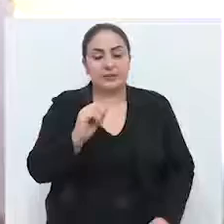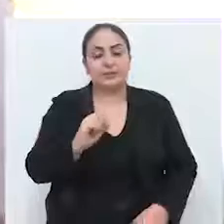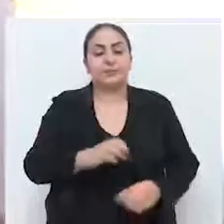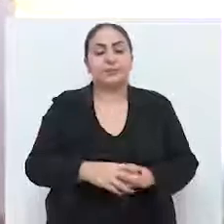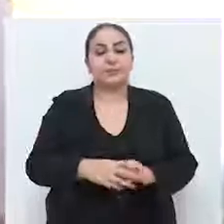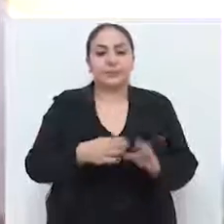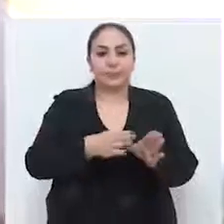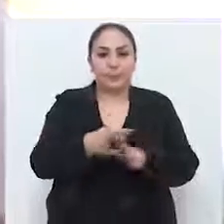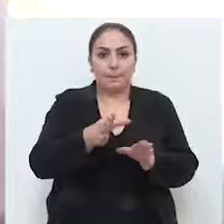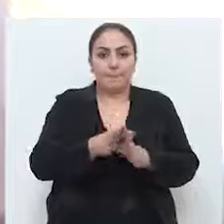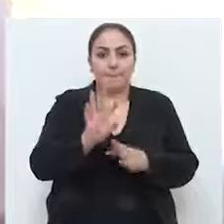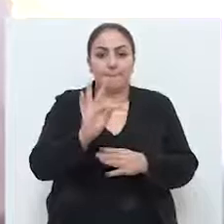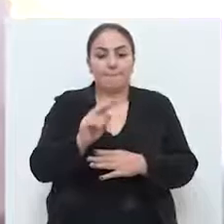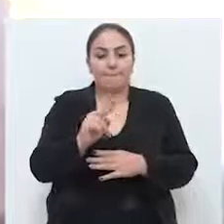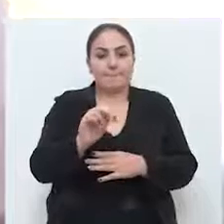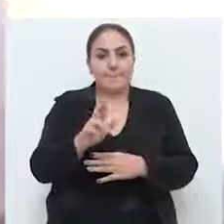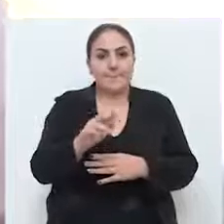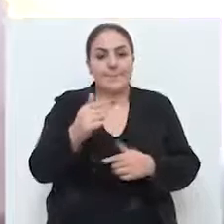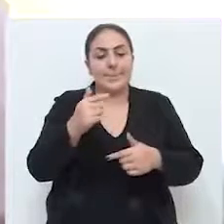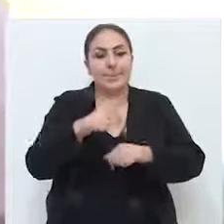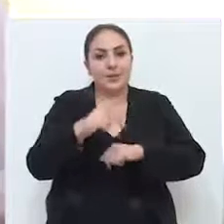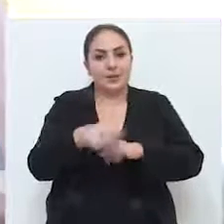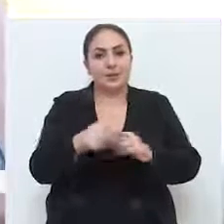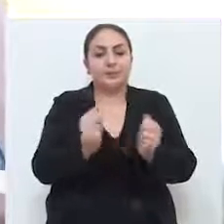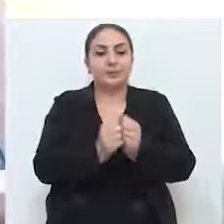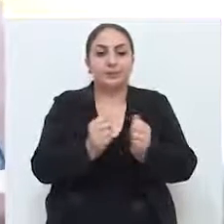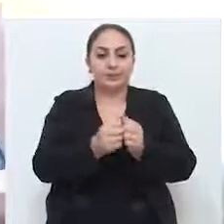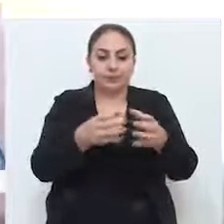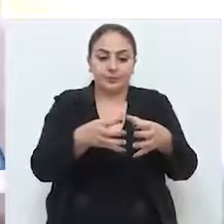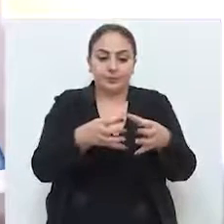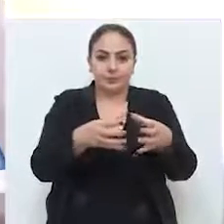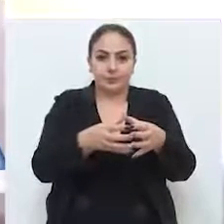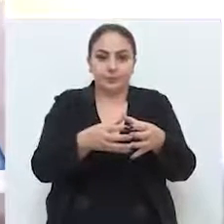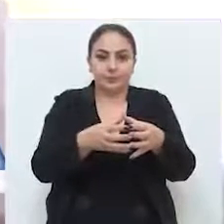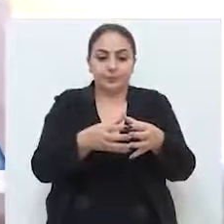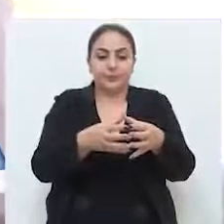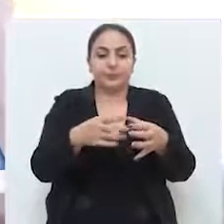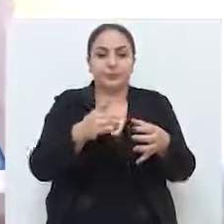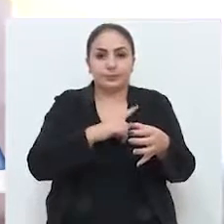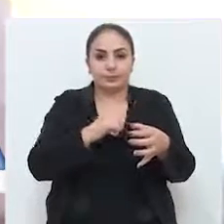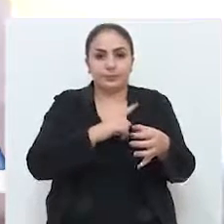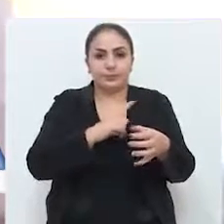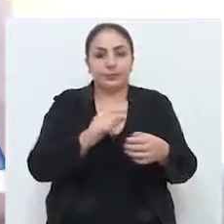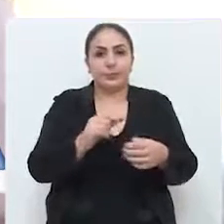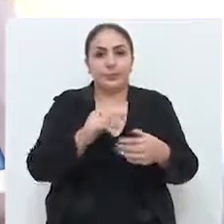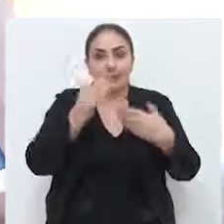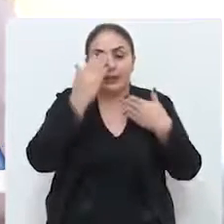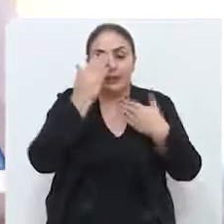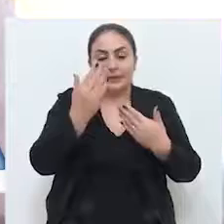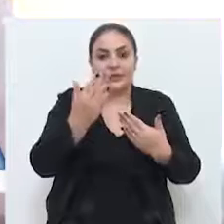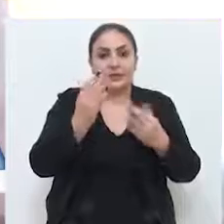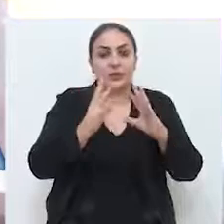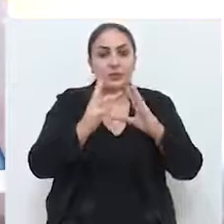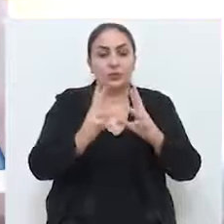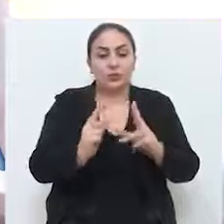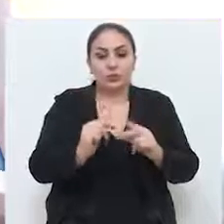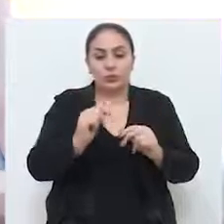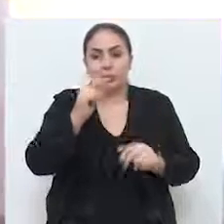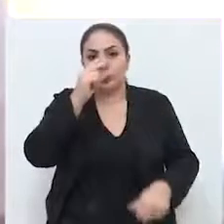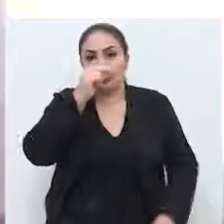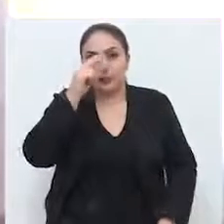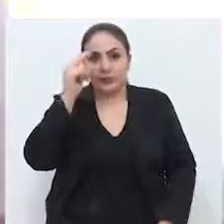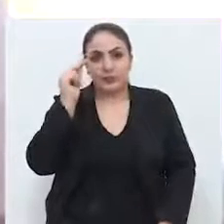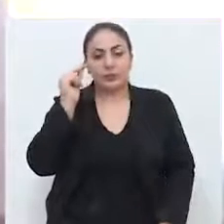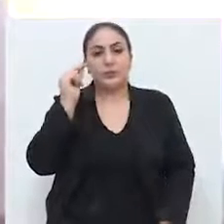SENCAS. O Conselho Tutelar de Passo Fundo, através do seu colegiado, vem agradecer ao